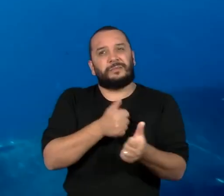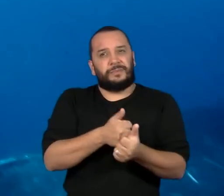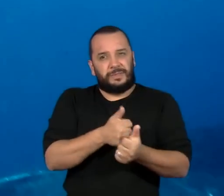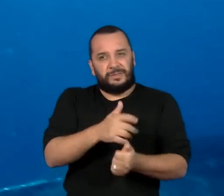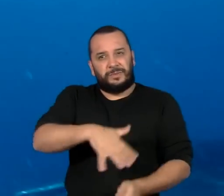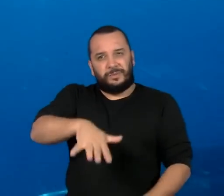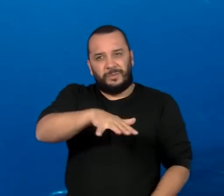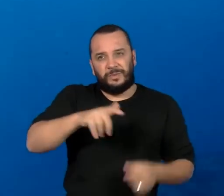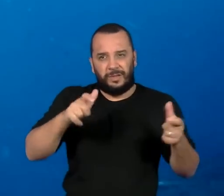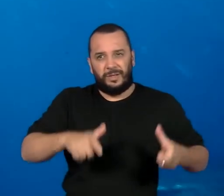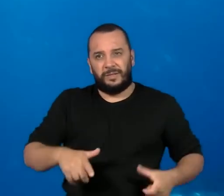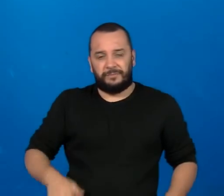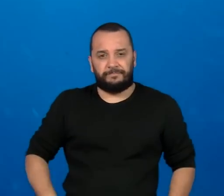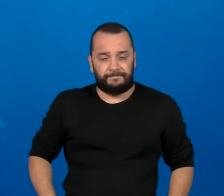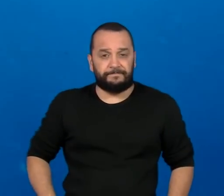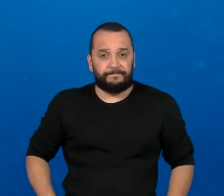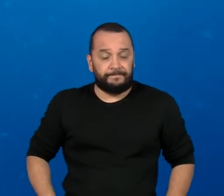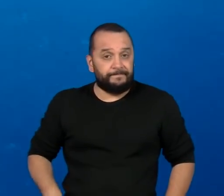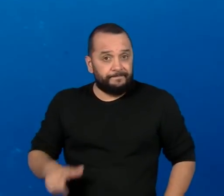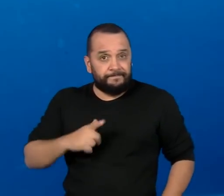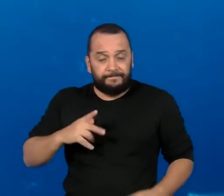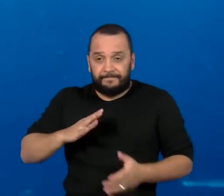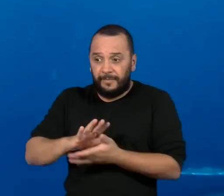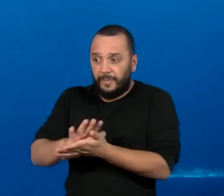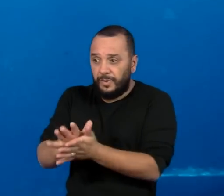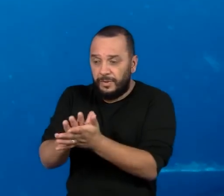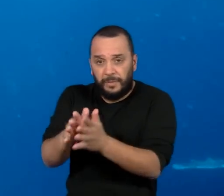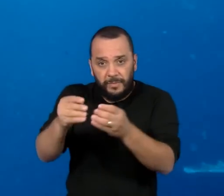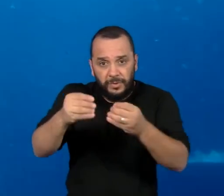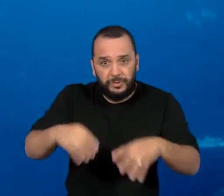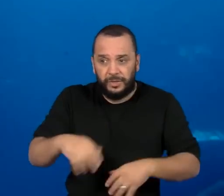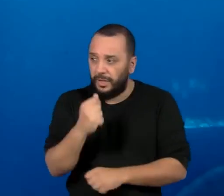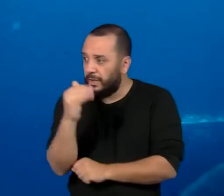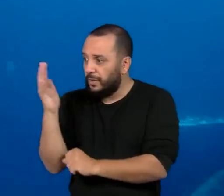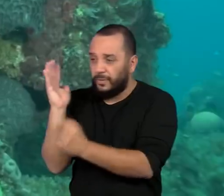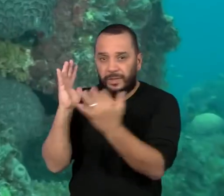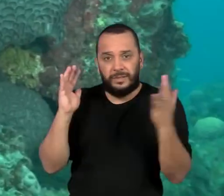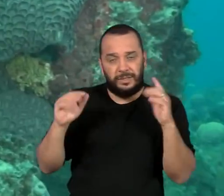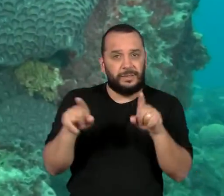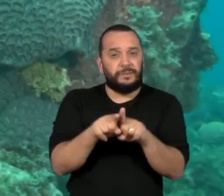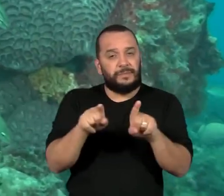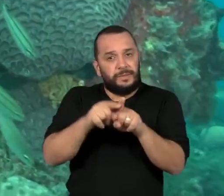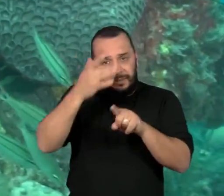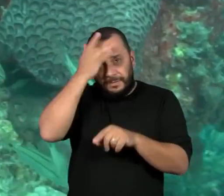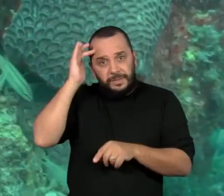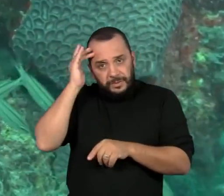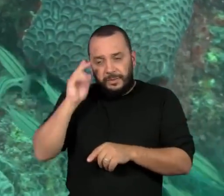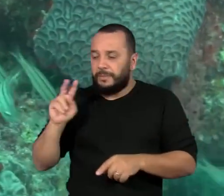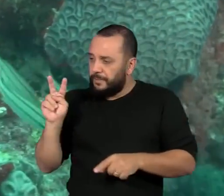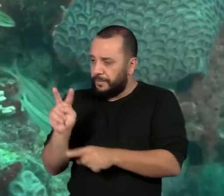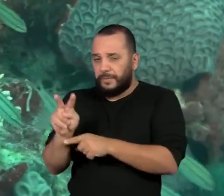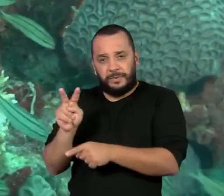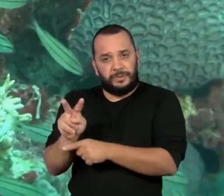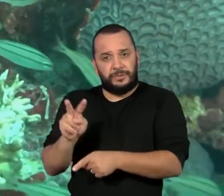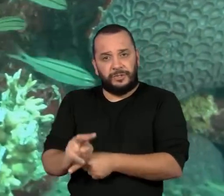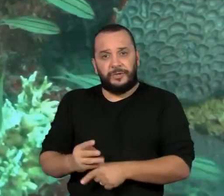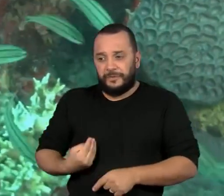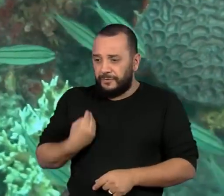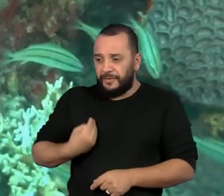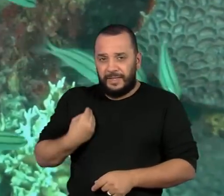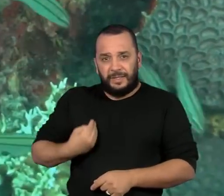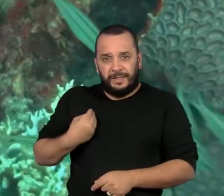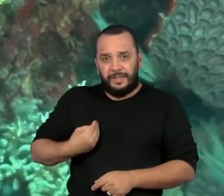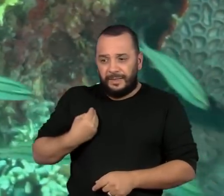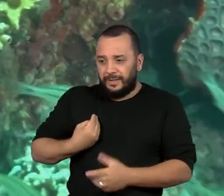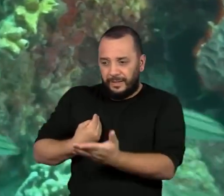A destruição do meio ambiente traz problemas para a natureza e para as pessoas. Proteger a biodiversidade marinha é